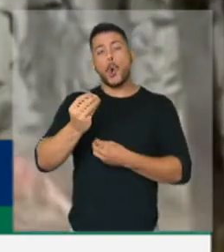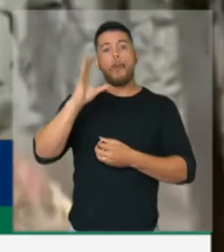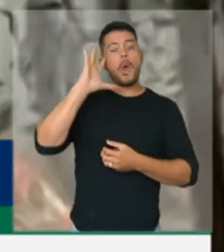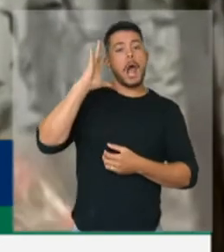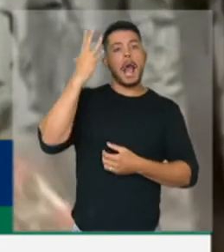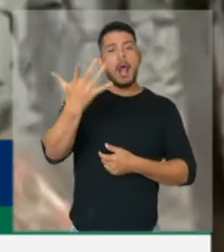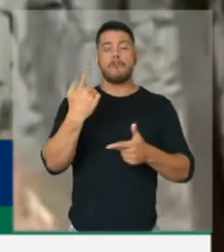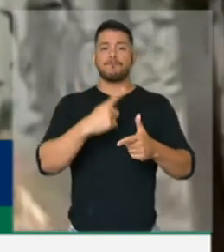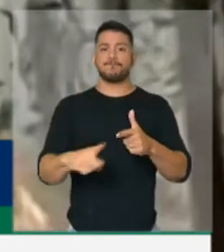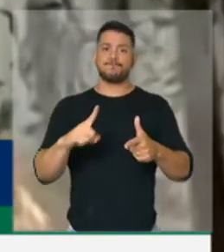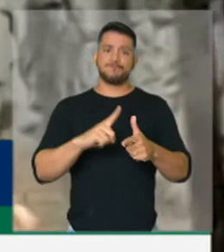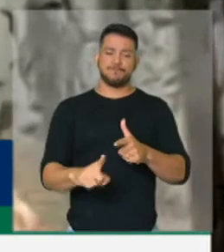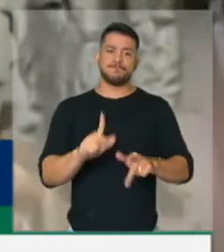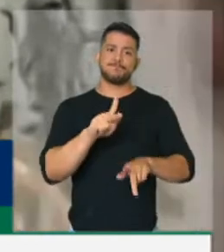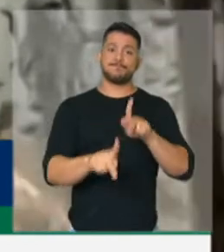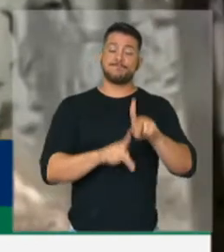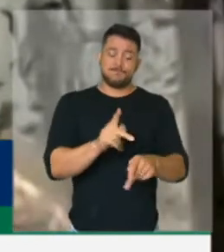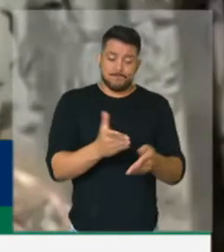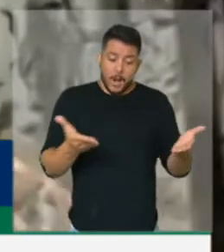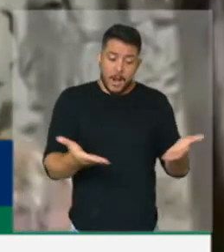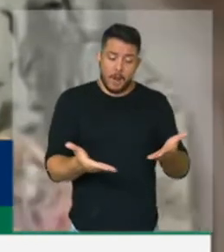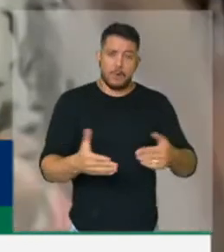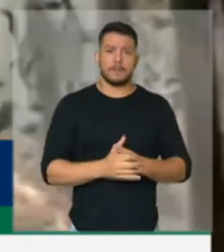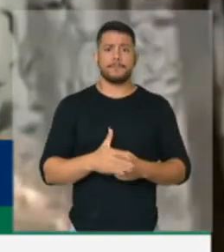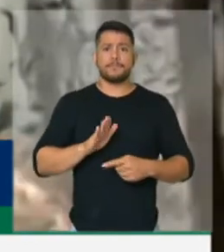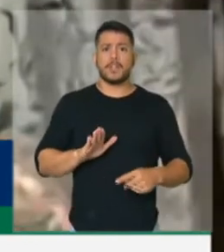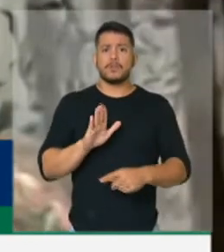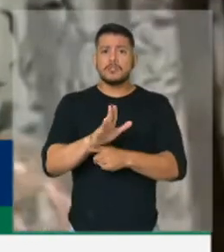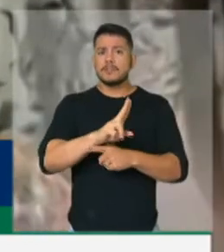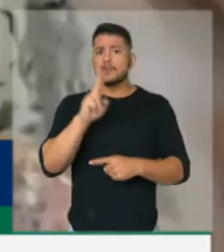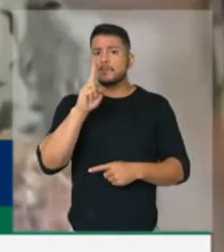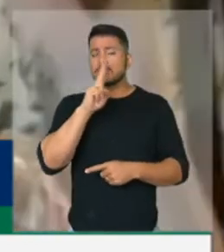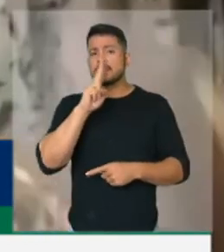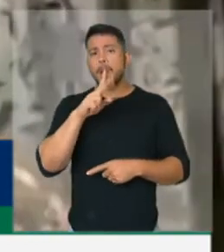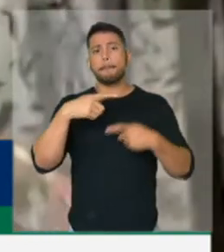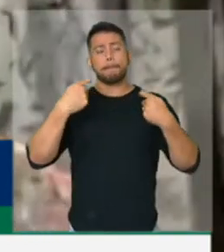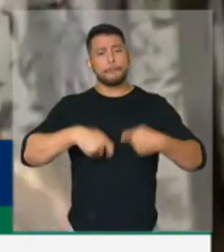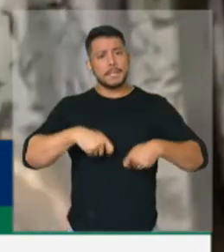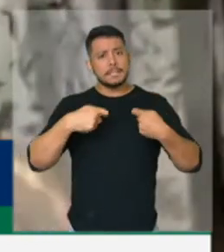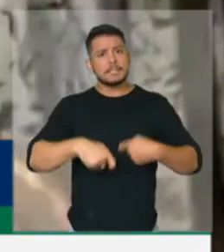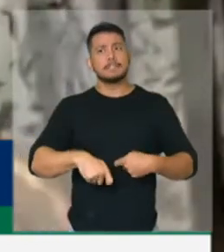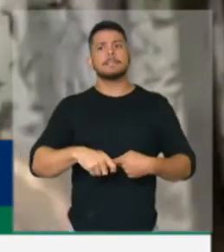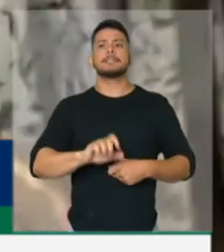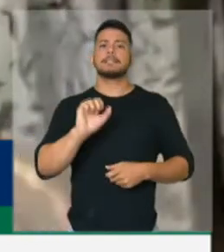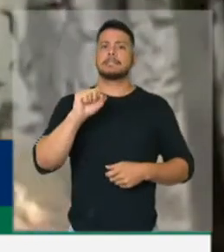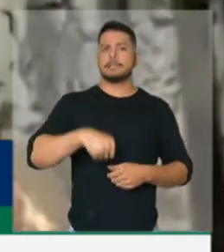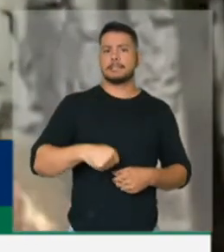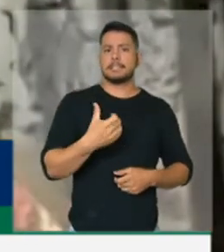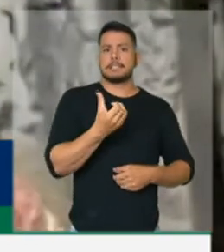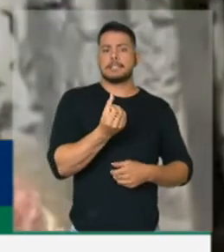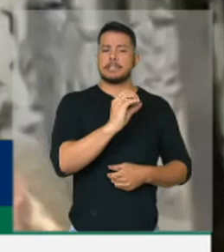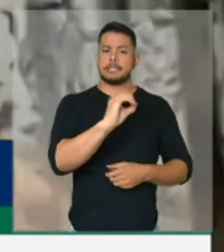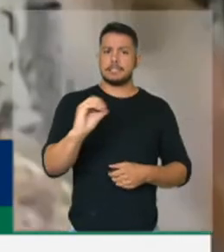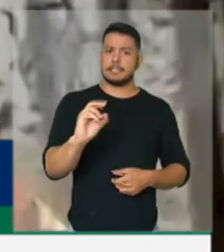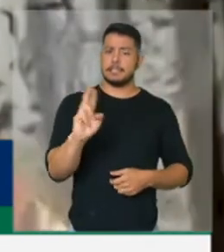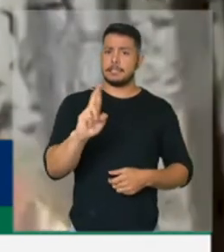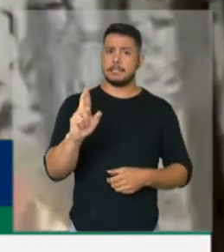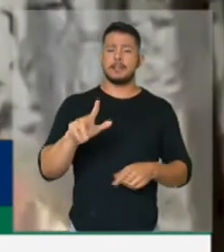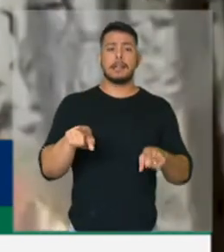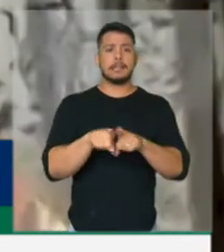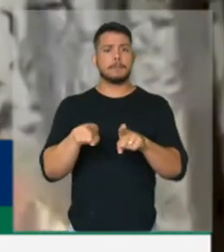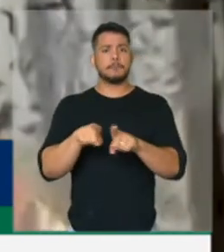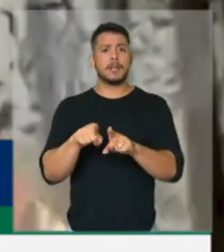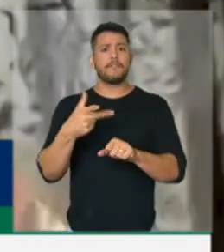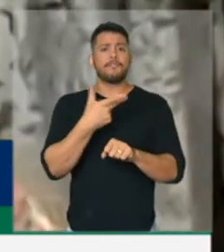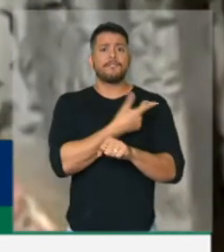na sua pele. Auxílio emergencial é que tinha que estar no, pelo menos R$600, seu presidente. Vacina para todo mundo.